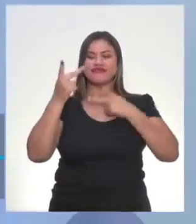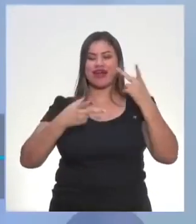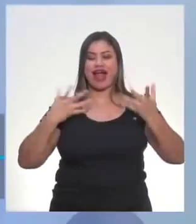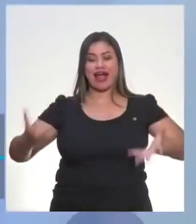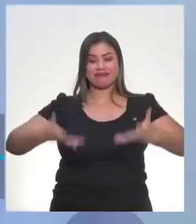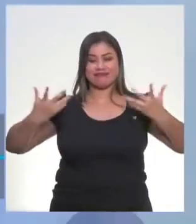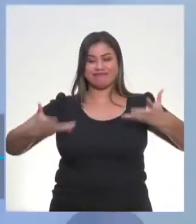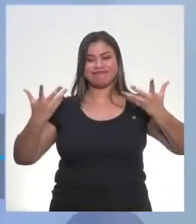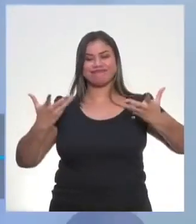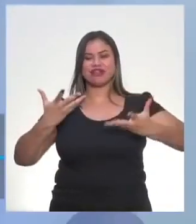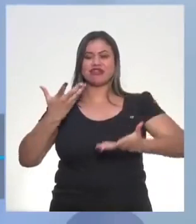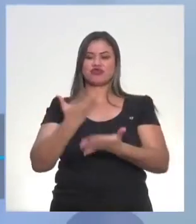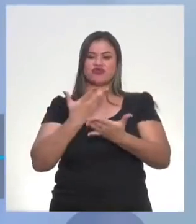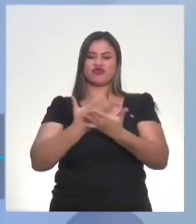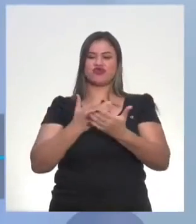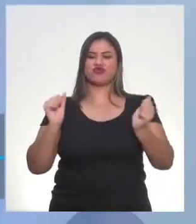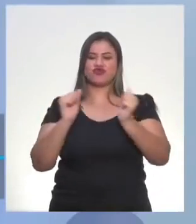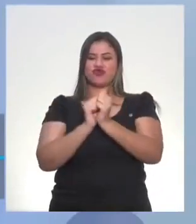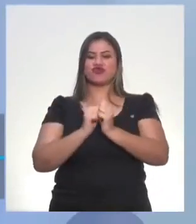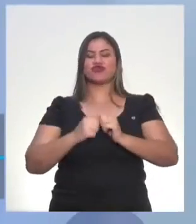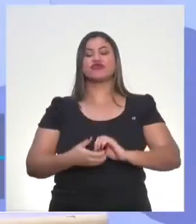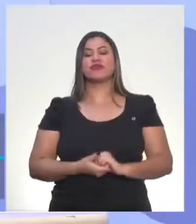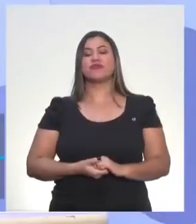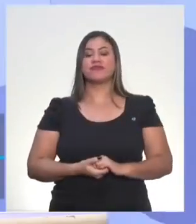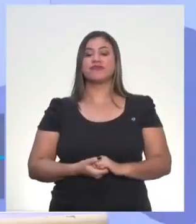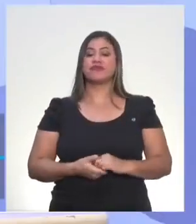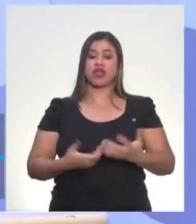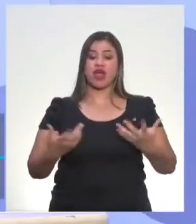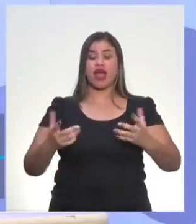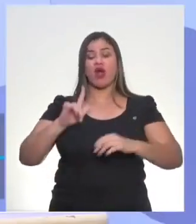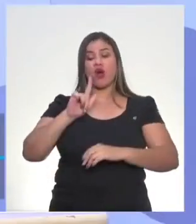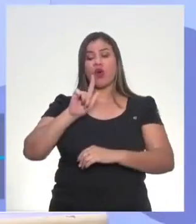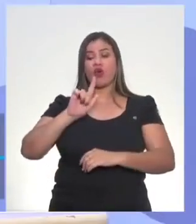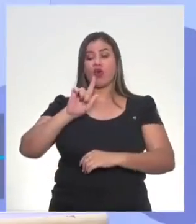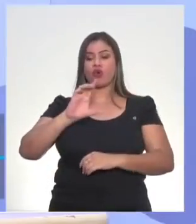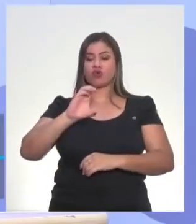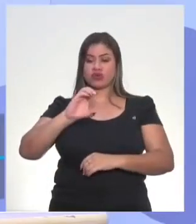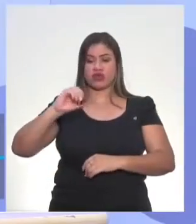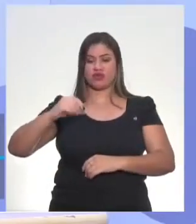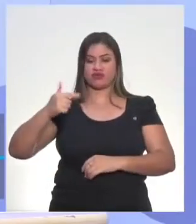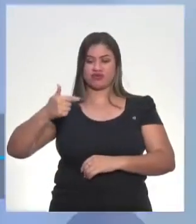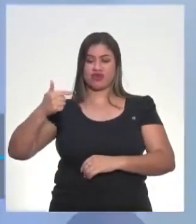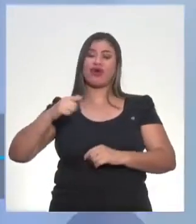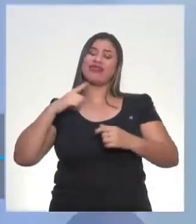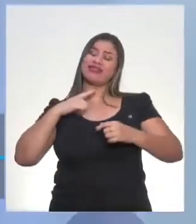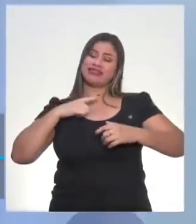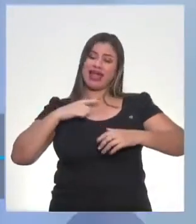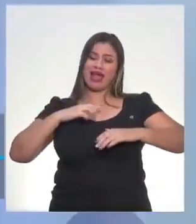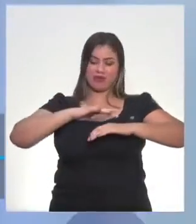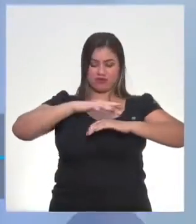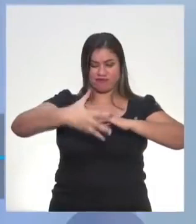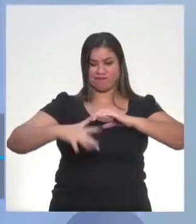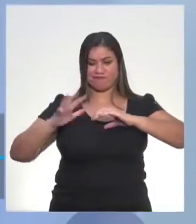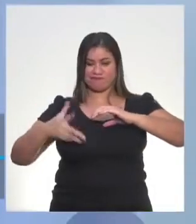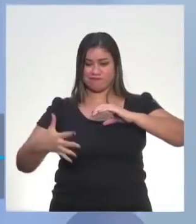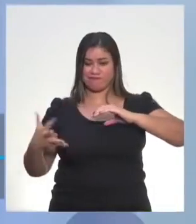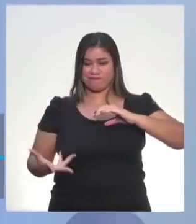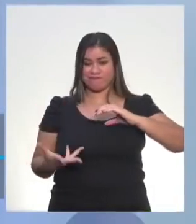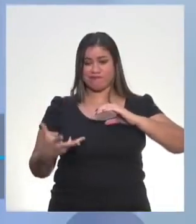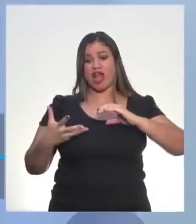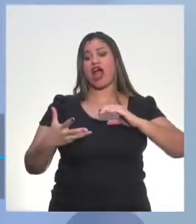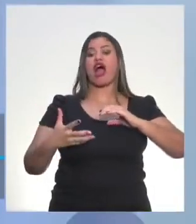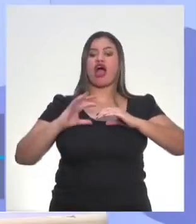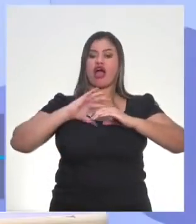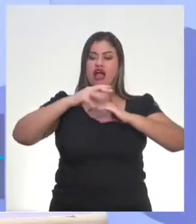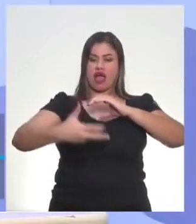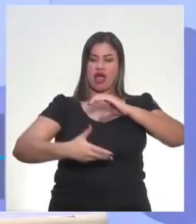A aula é feita junto com os professores. O gás carbônico está na atmosfera, Está né? na atmosfera naturalmente, né? Porque ele é liberado na fotossíntese. Aí a gente